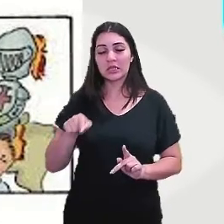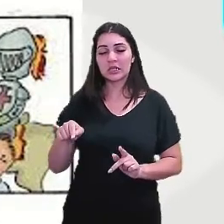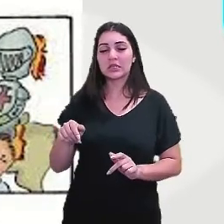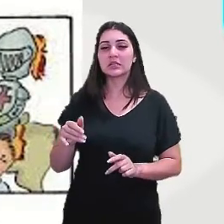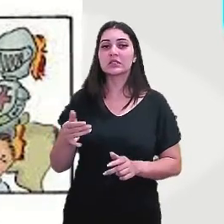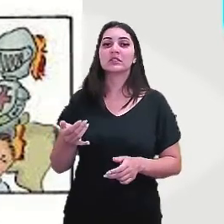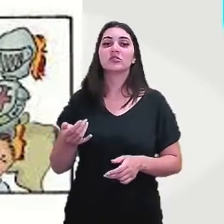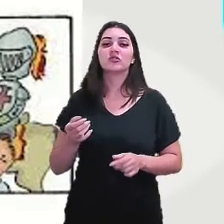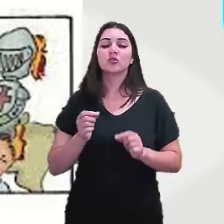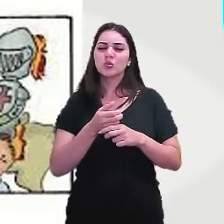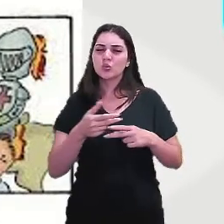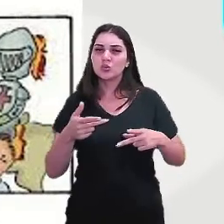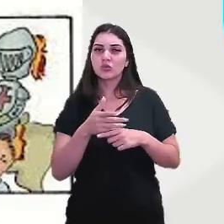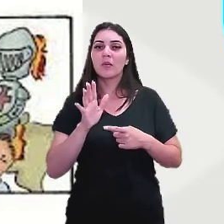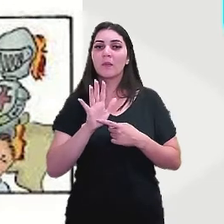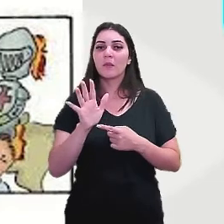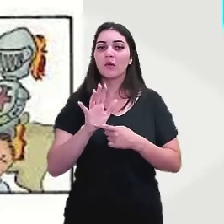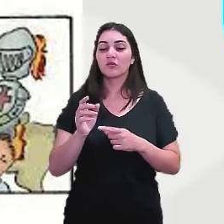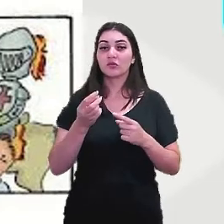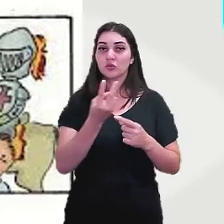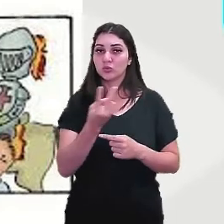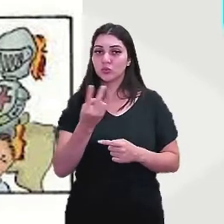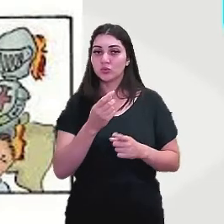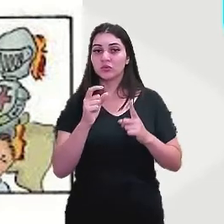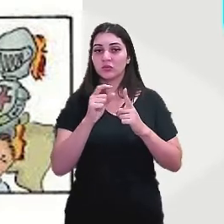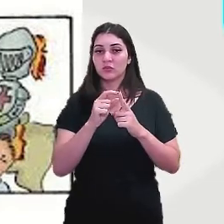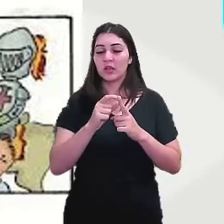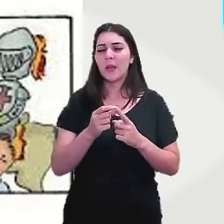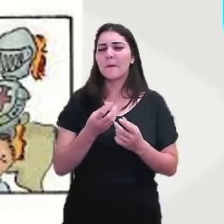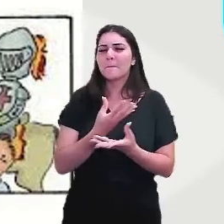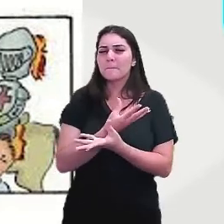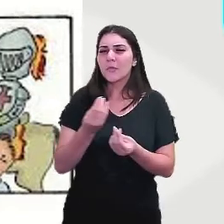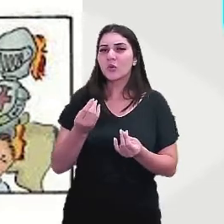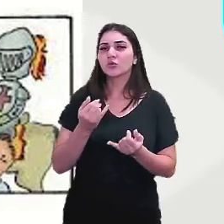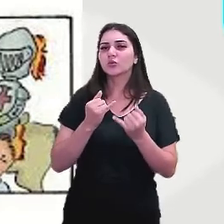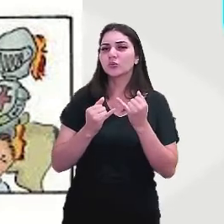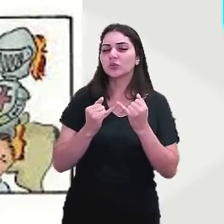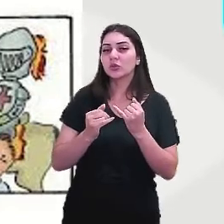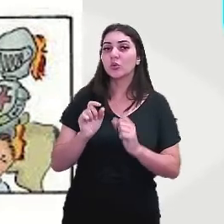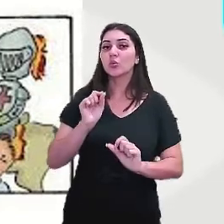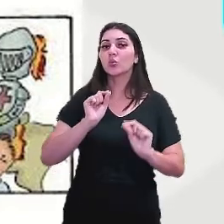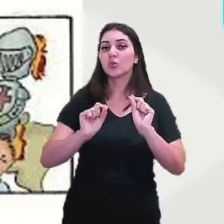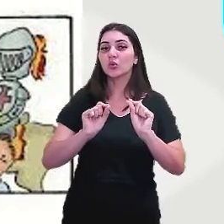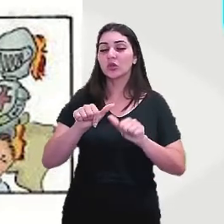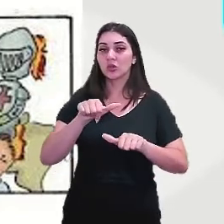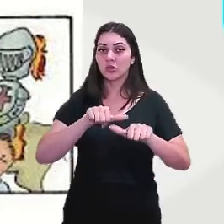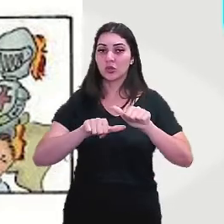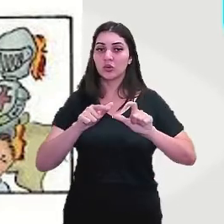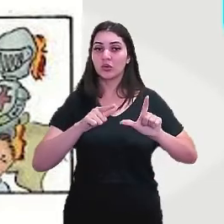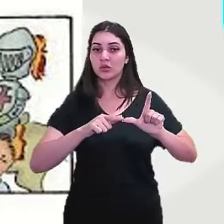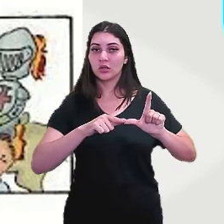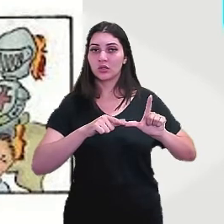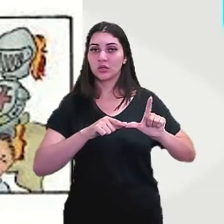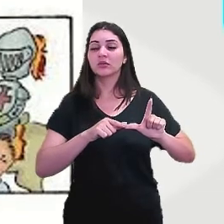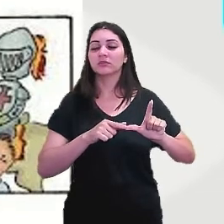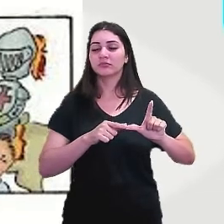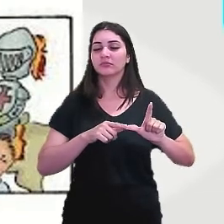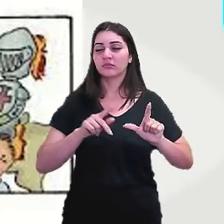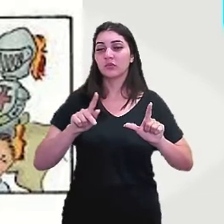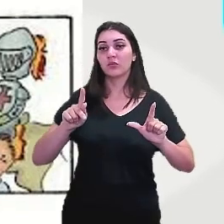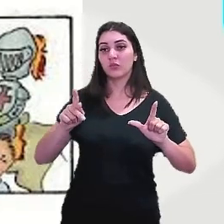de cavalo, é um cavaleiro. E cavalheiro com LH é aquele homem